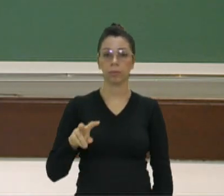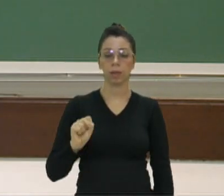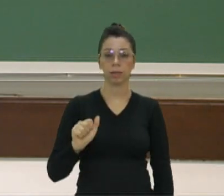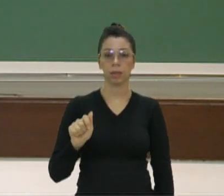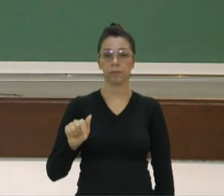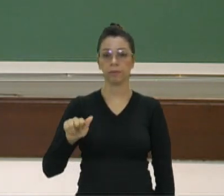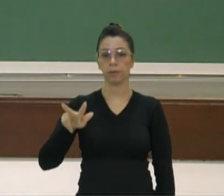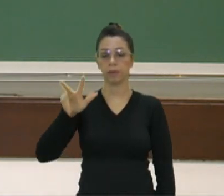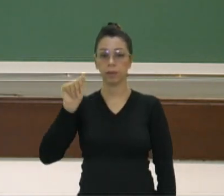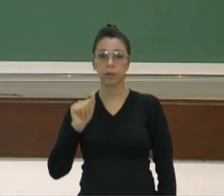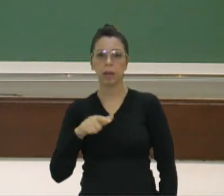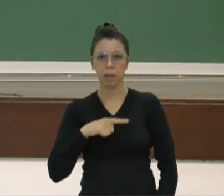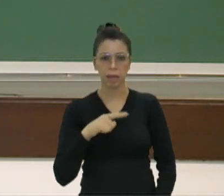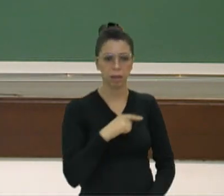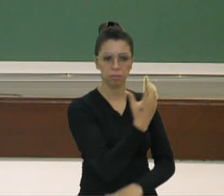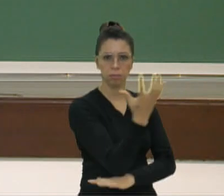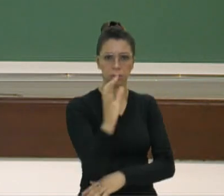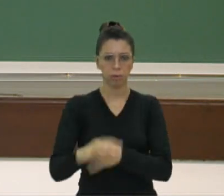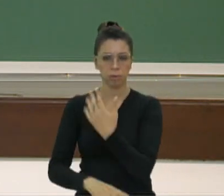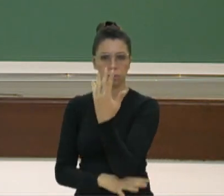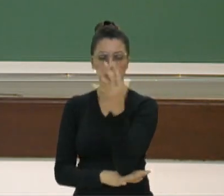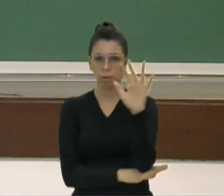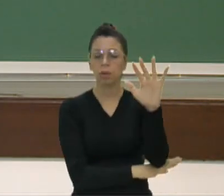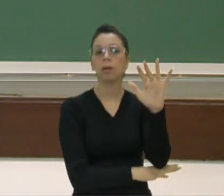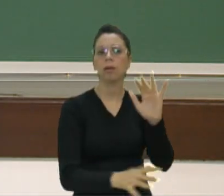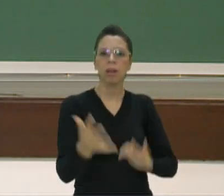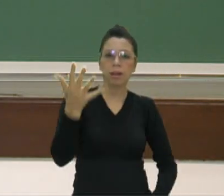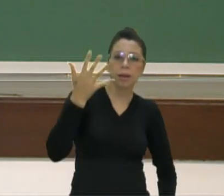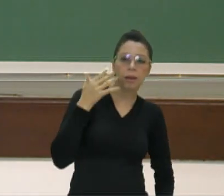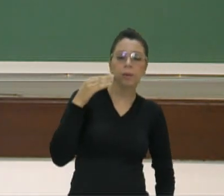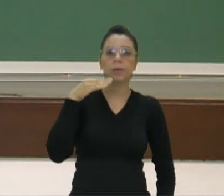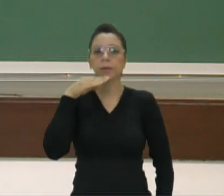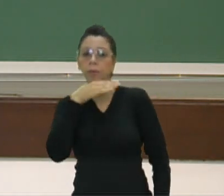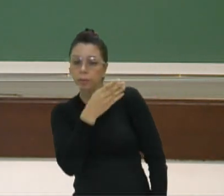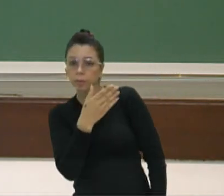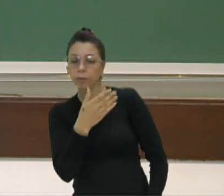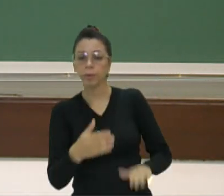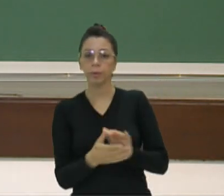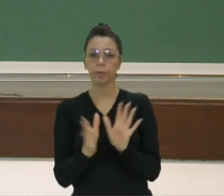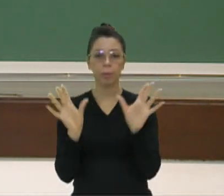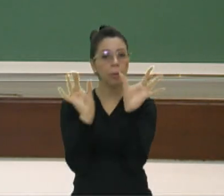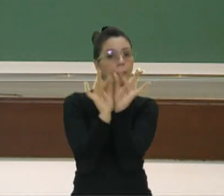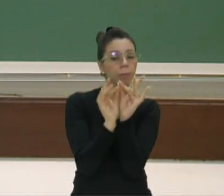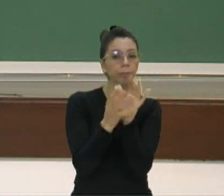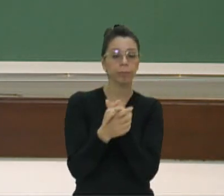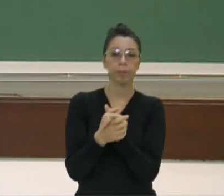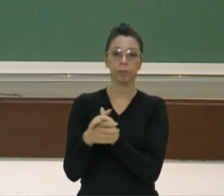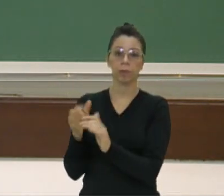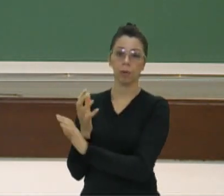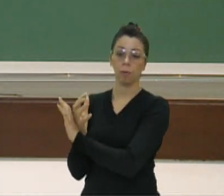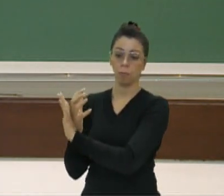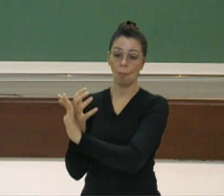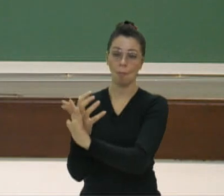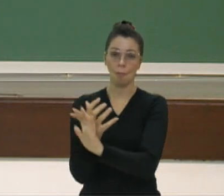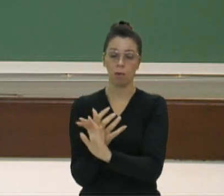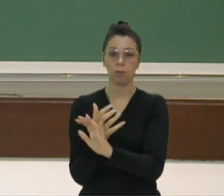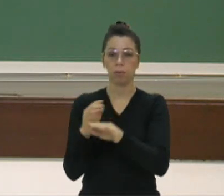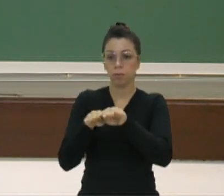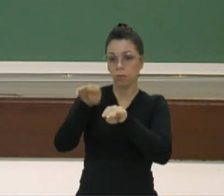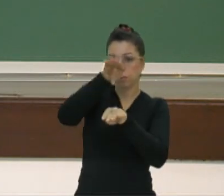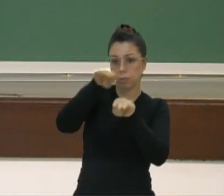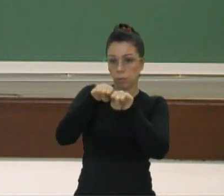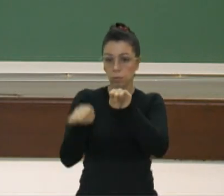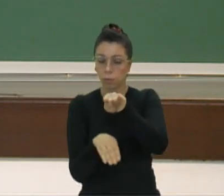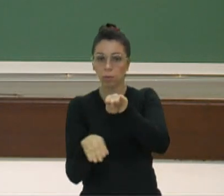floresta tropical, clima tropical. As savanas elas vão estar numa região intermediária e não tem